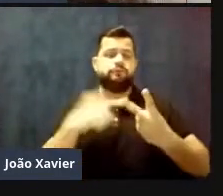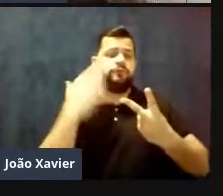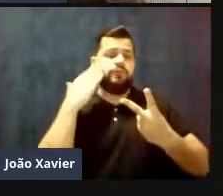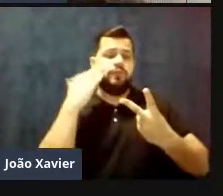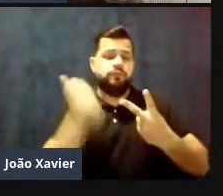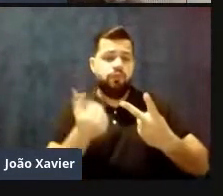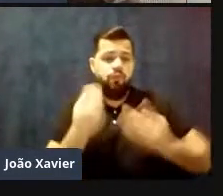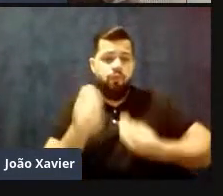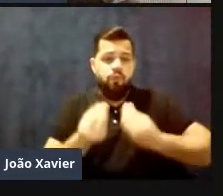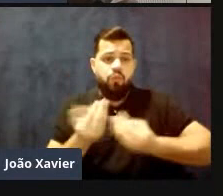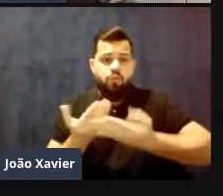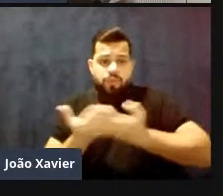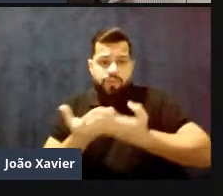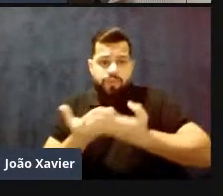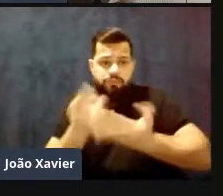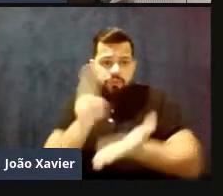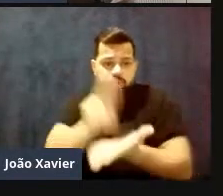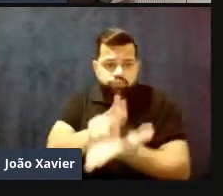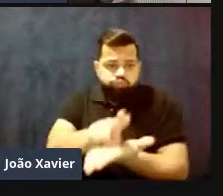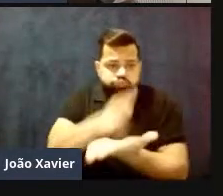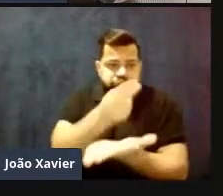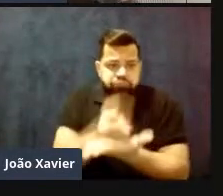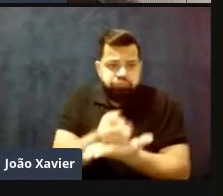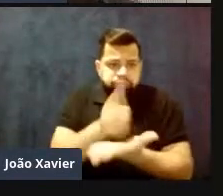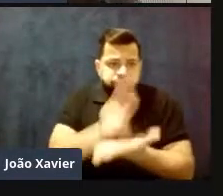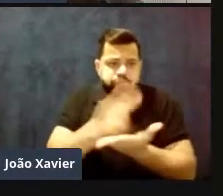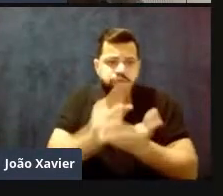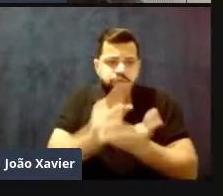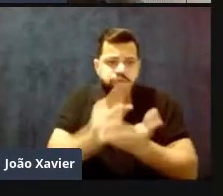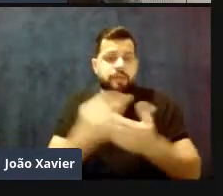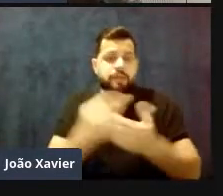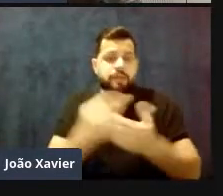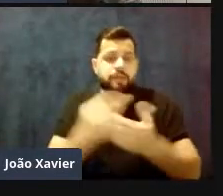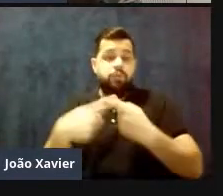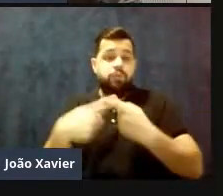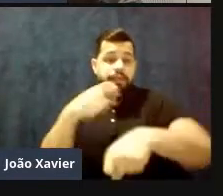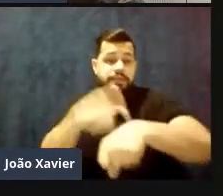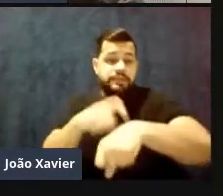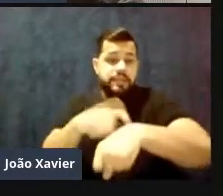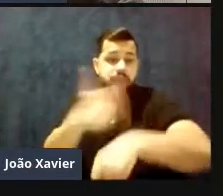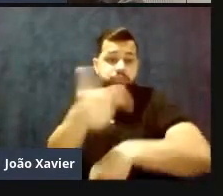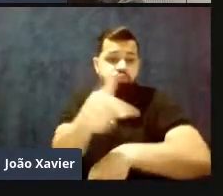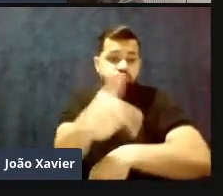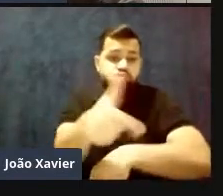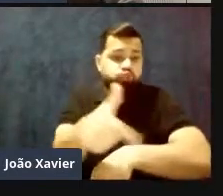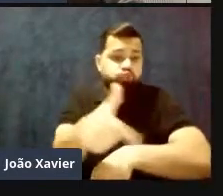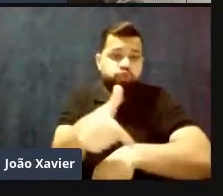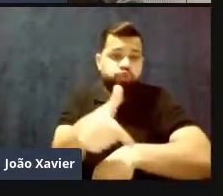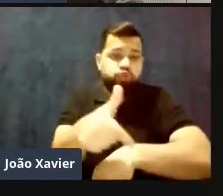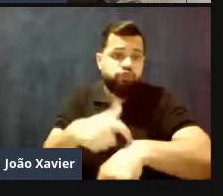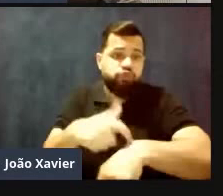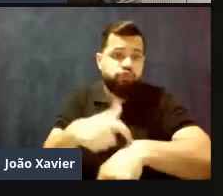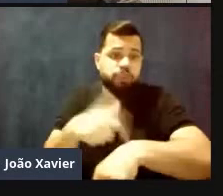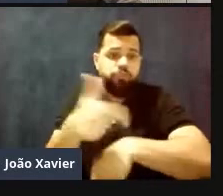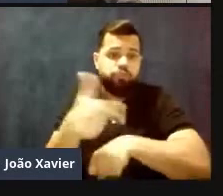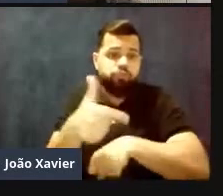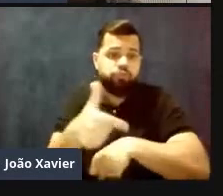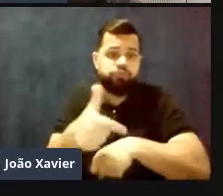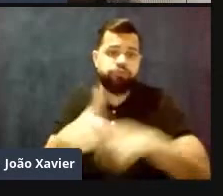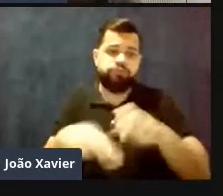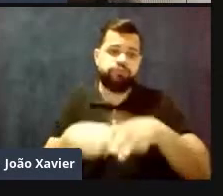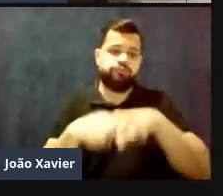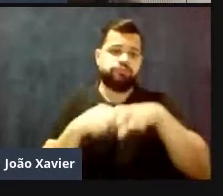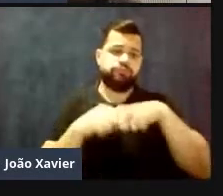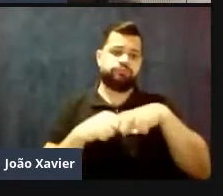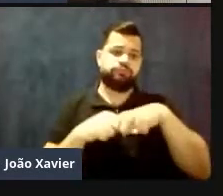gente estava numa briga contra o tempo para conseguir fazer a ativação da UTI e já começar a receber os primeiros pacientes. Nesse momento, eu falo para